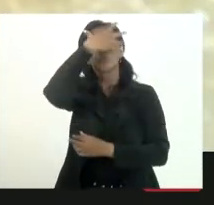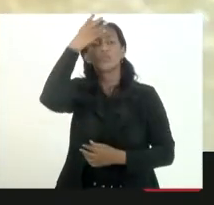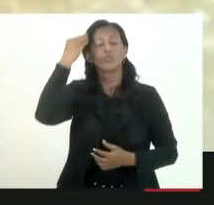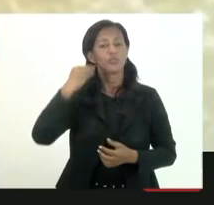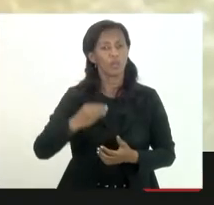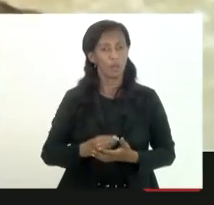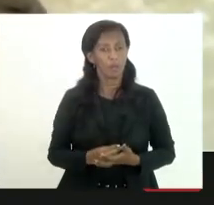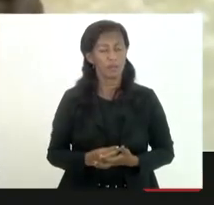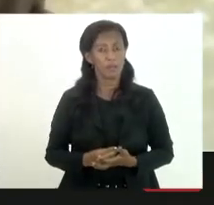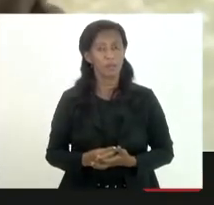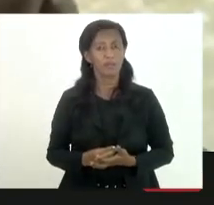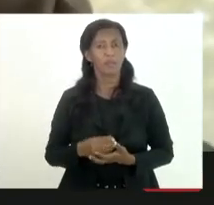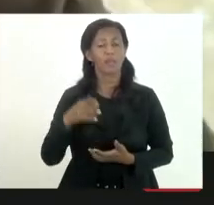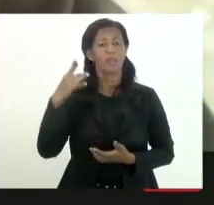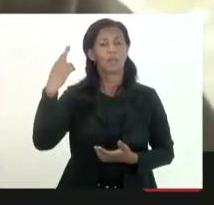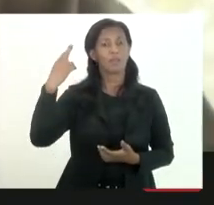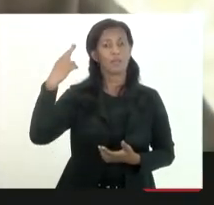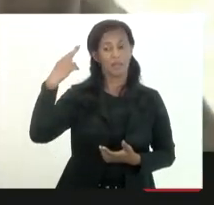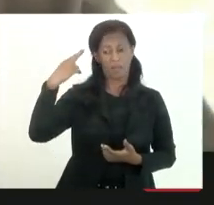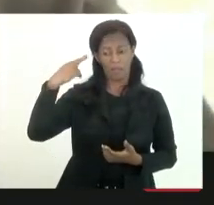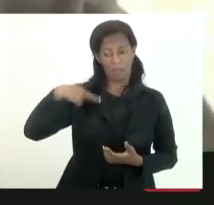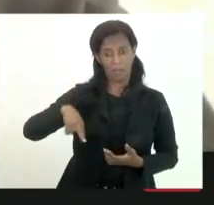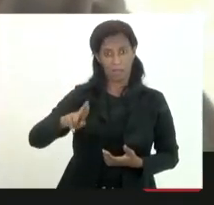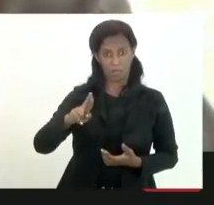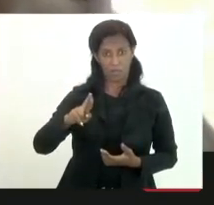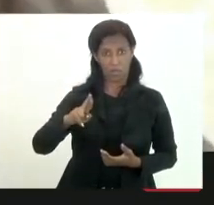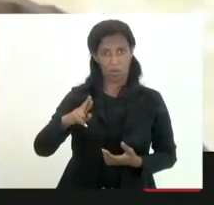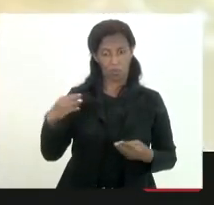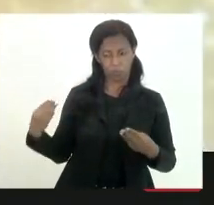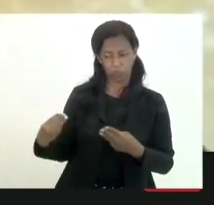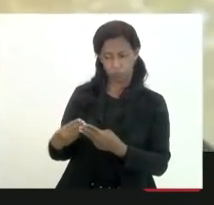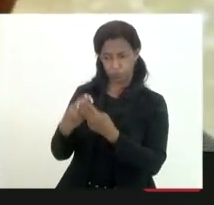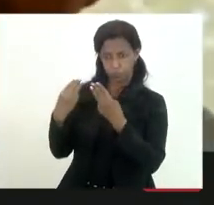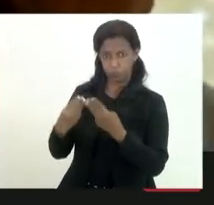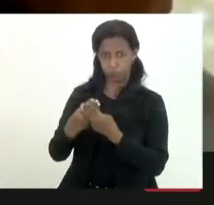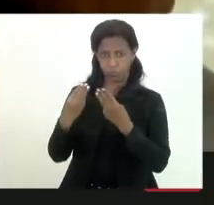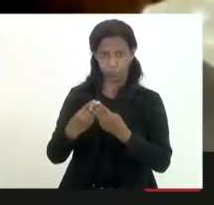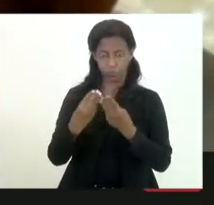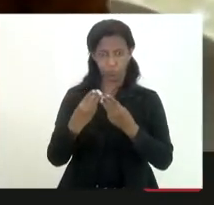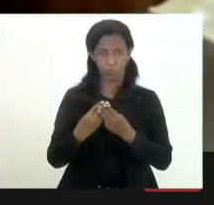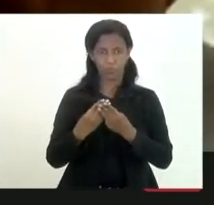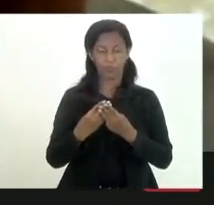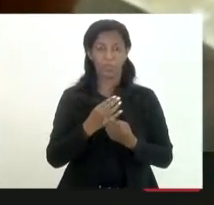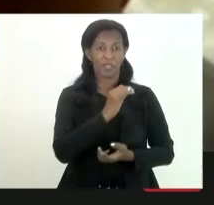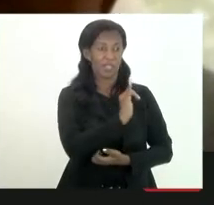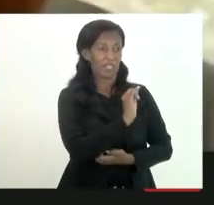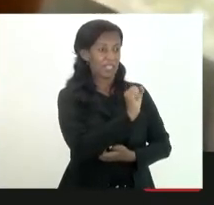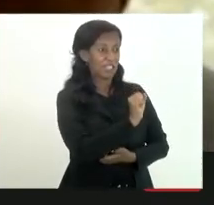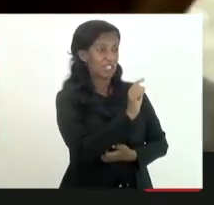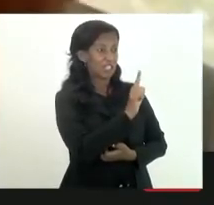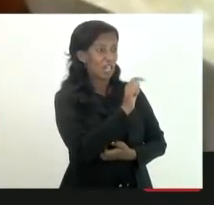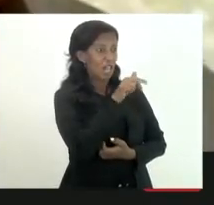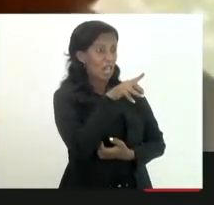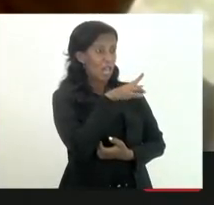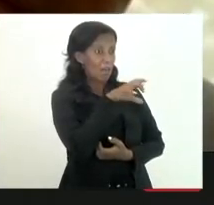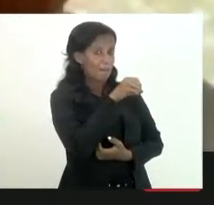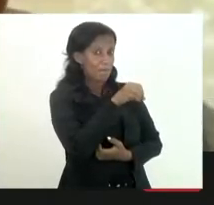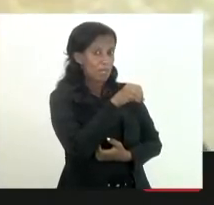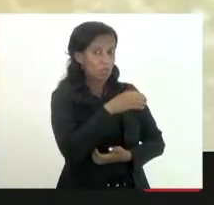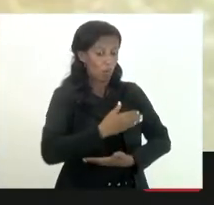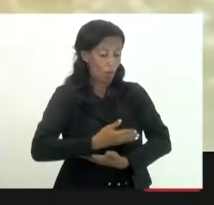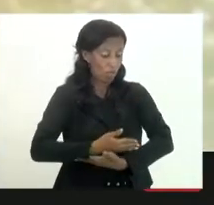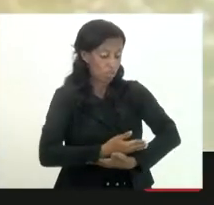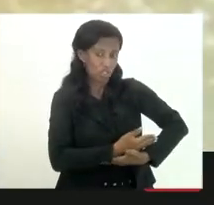que, na religião judaica e no islamismo, você tem a circuncisão das